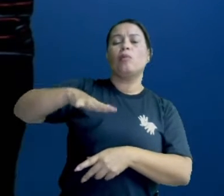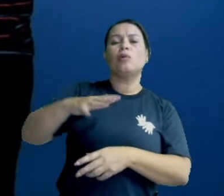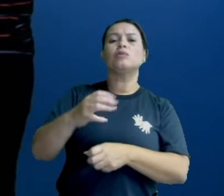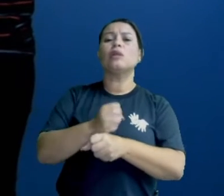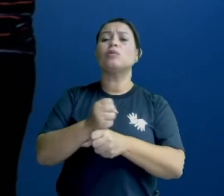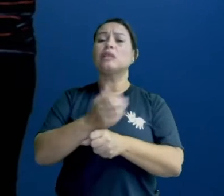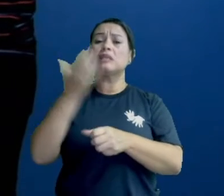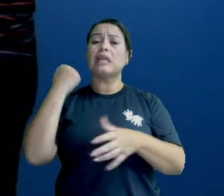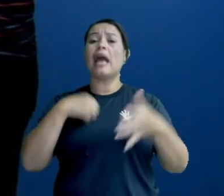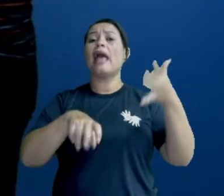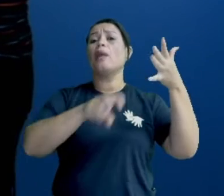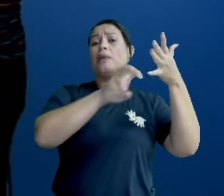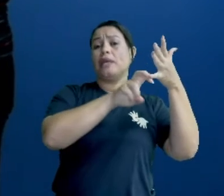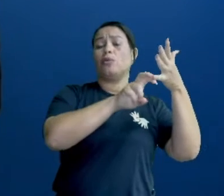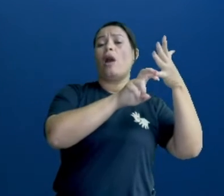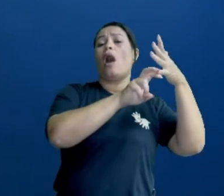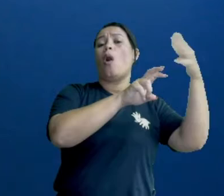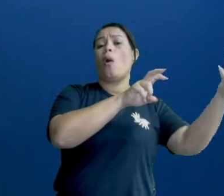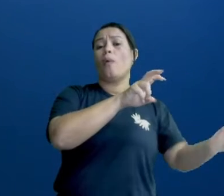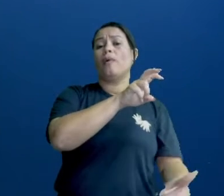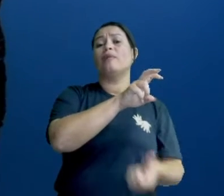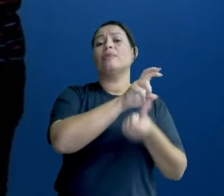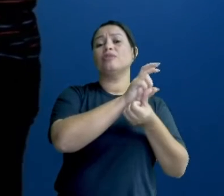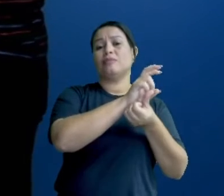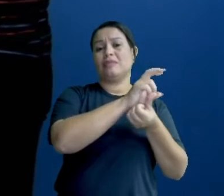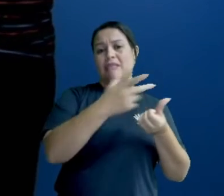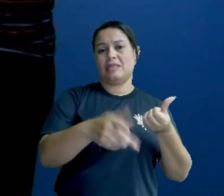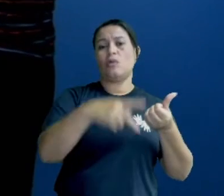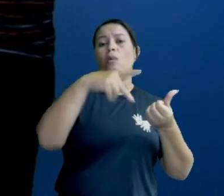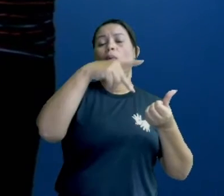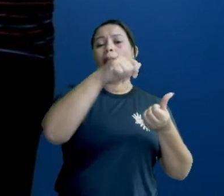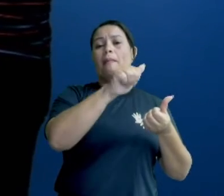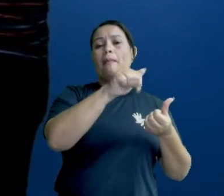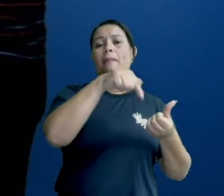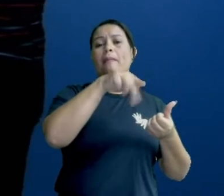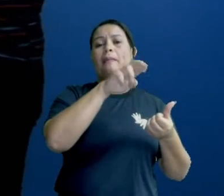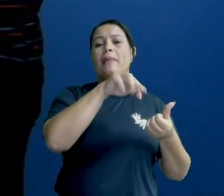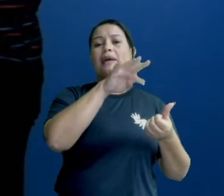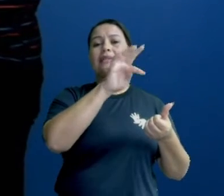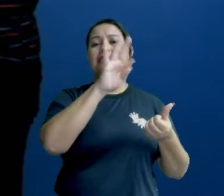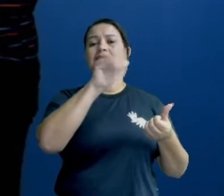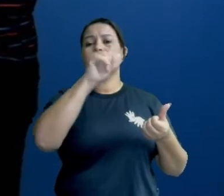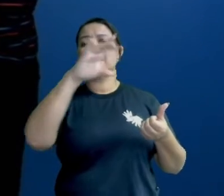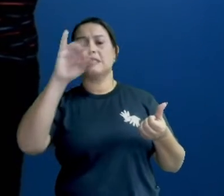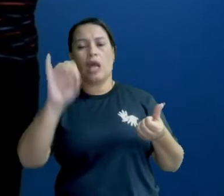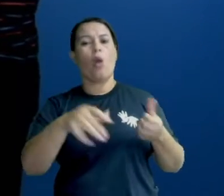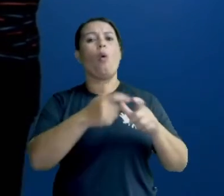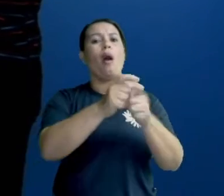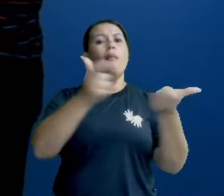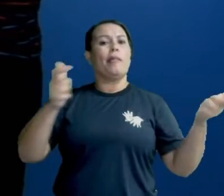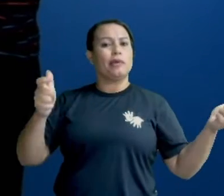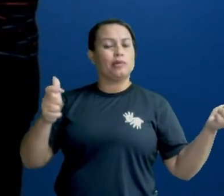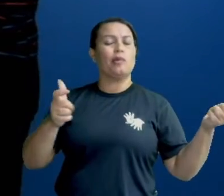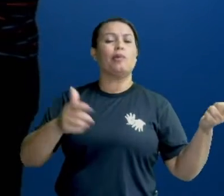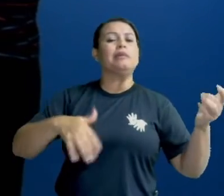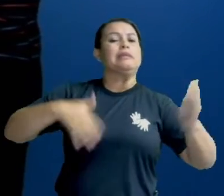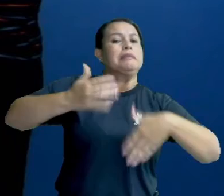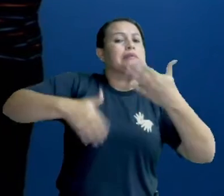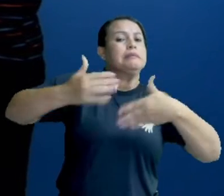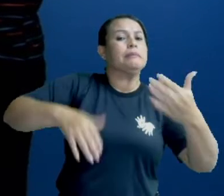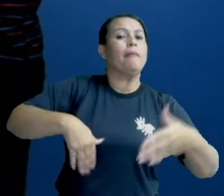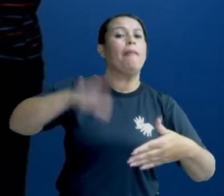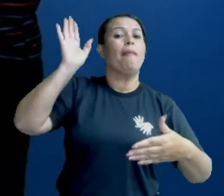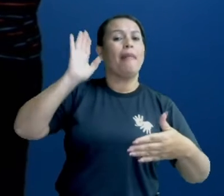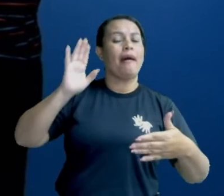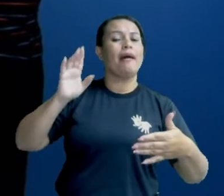Brasil era o 5º país mais populoso do mundo, mas o Paquistão, né, apresenta um crescimento populacional mais acelerado na atualidade